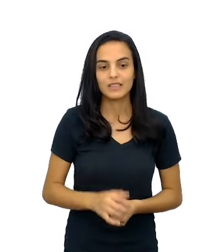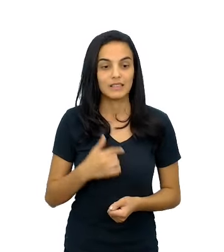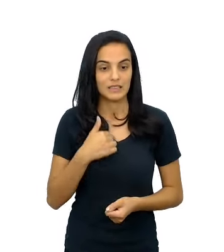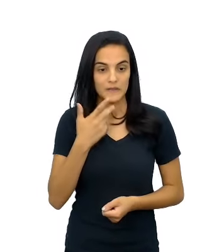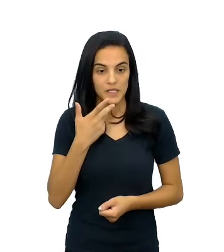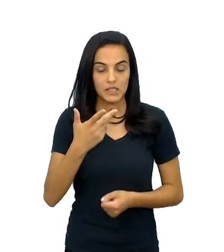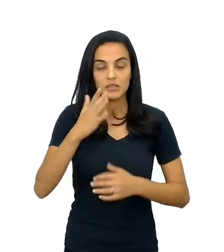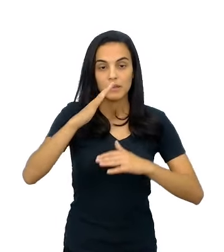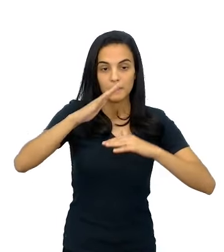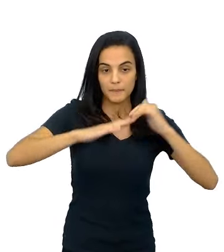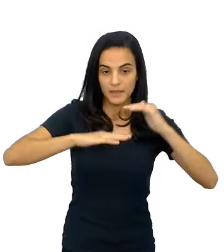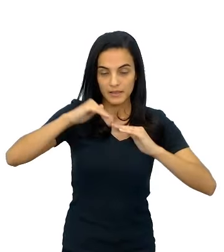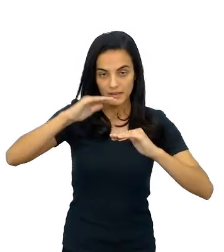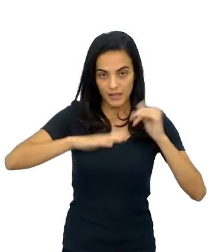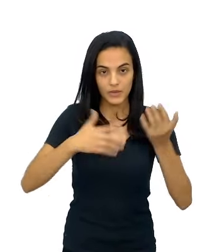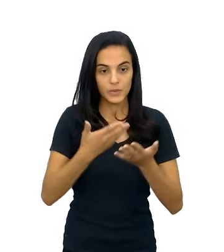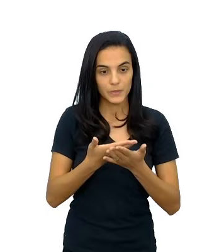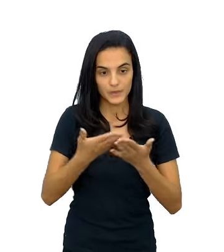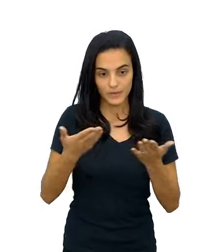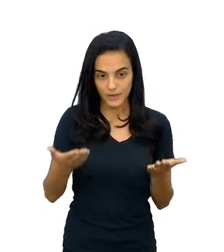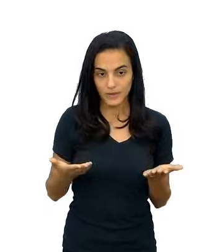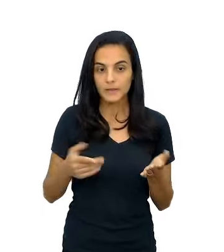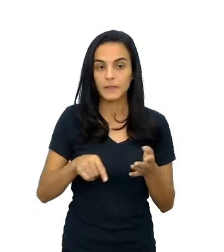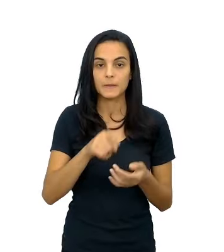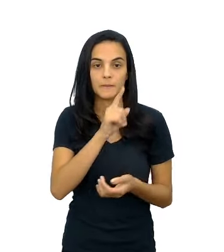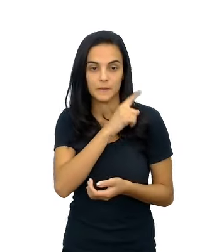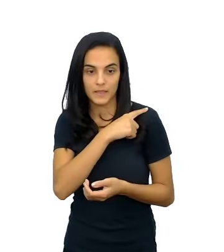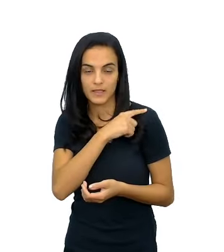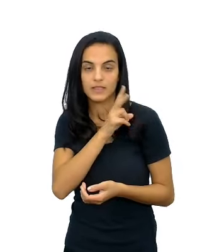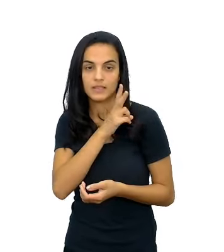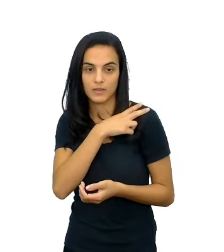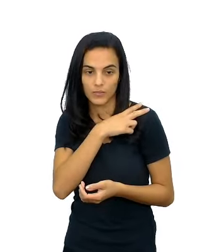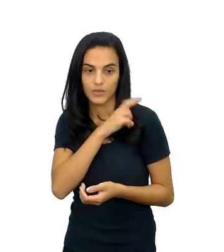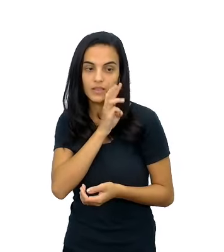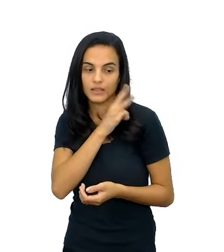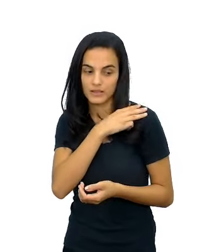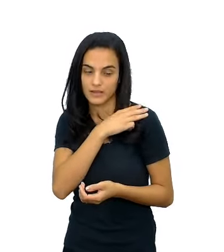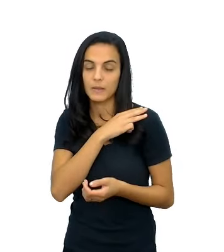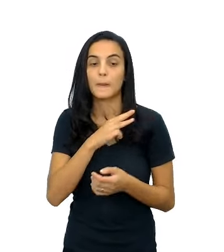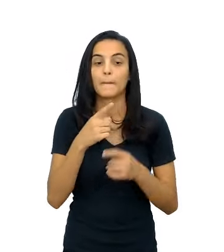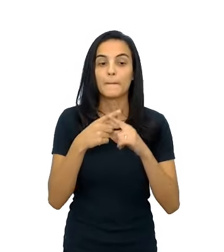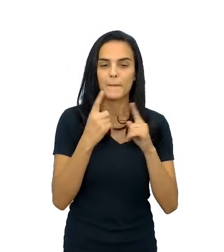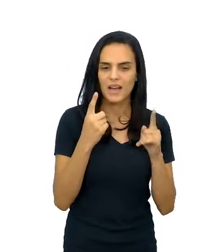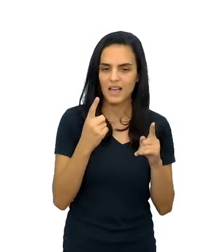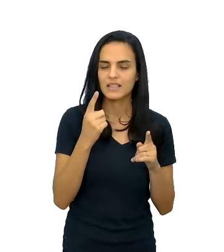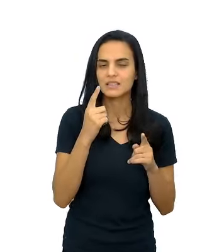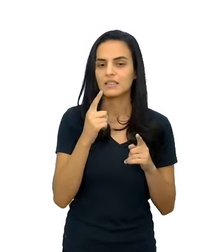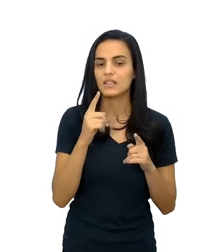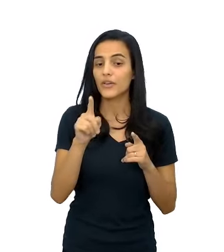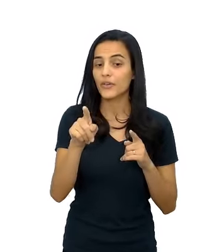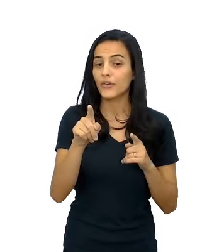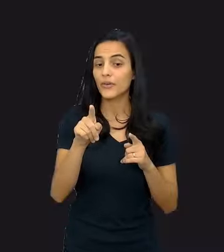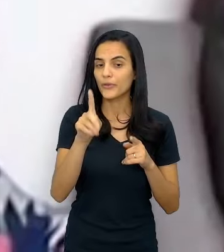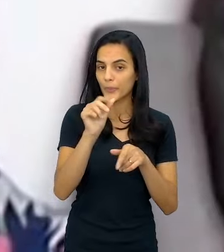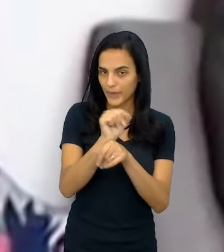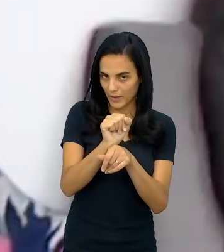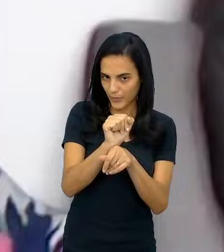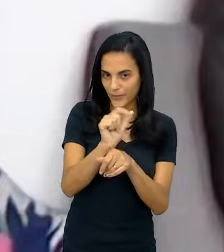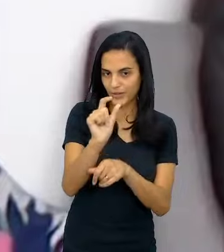das habilidades para vocês, da primeira série, da segunda e da terceira, só que aqui eu vou dar um